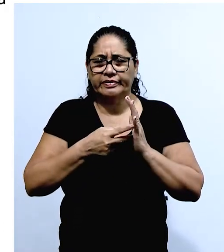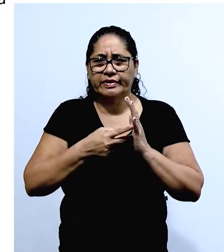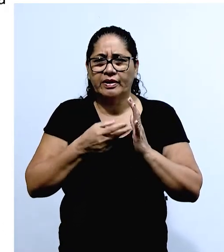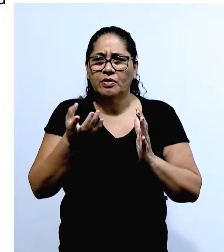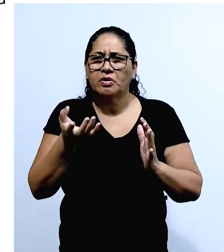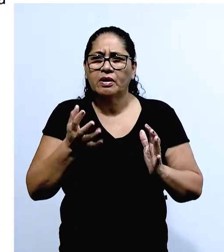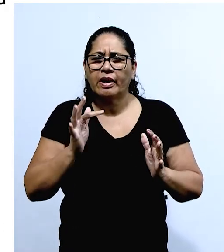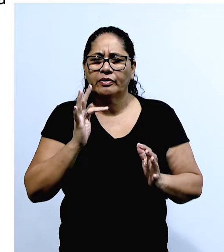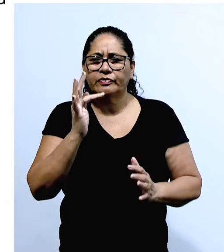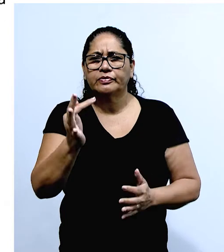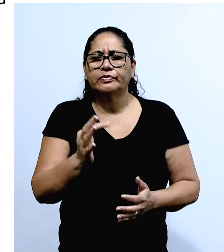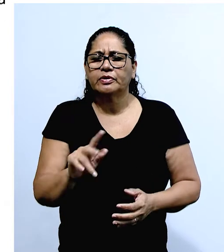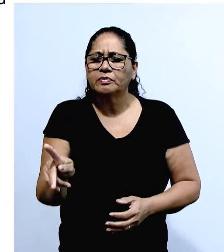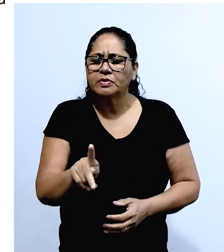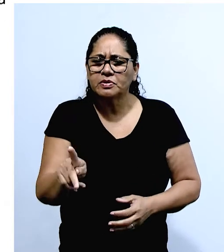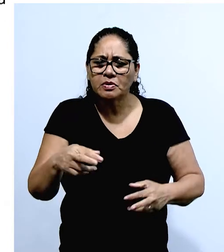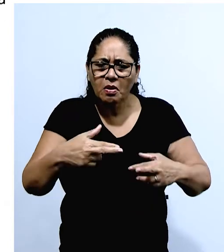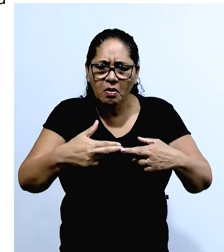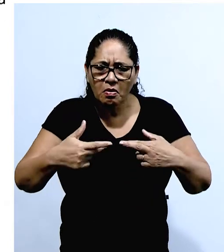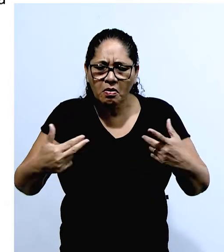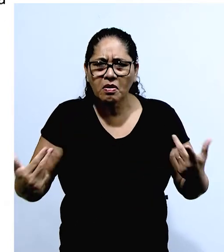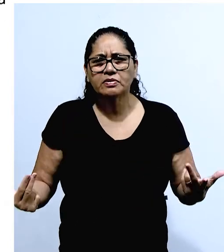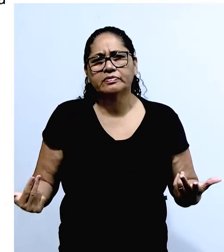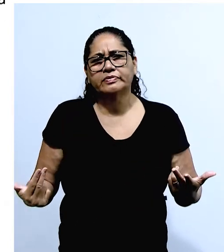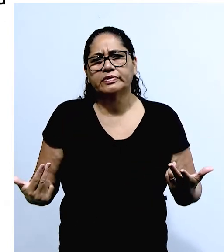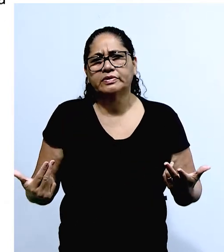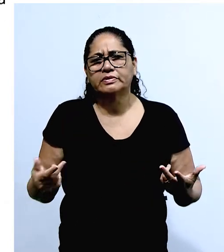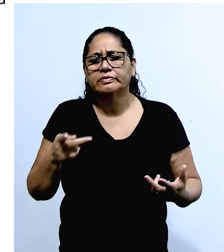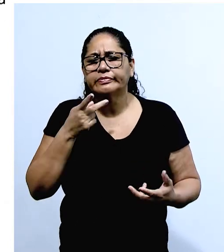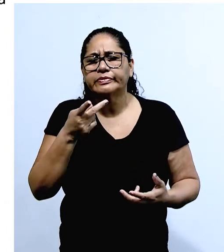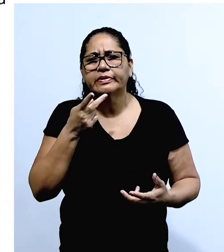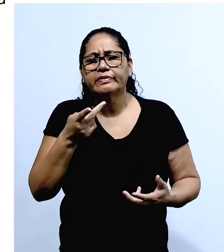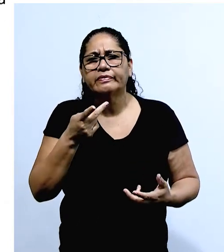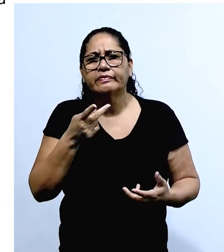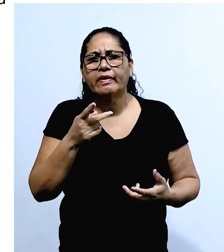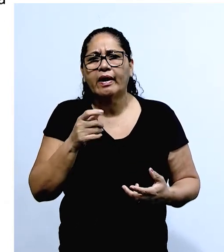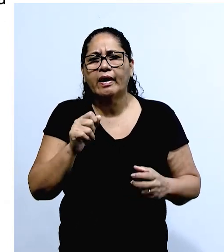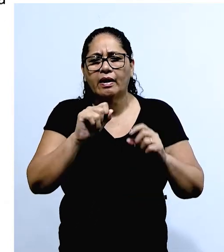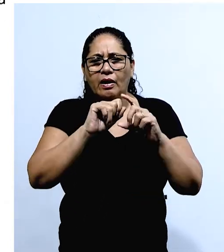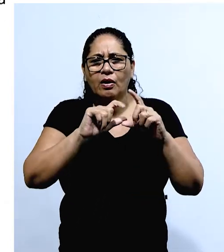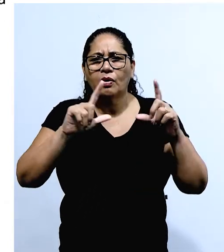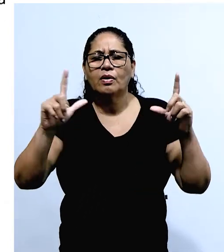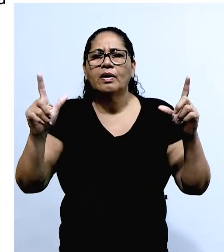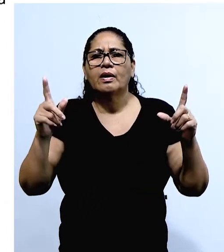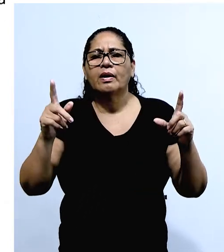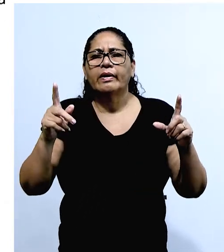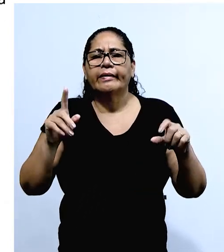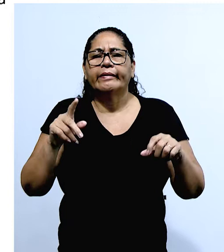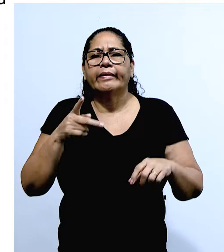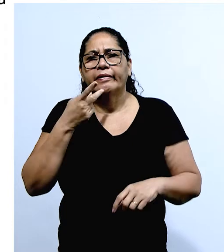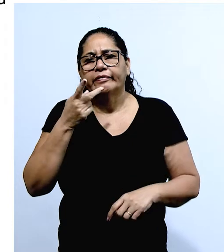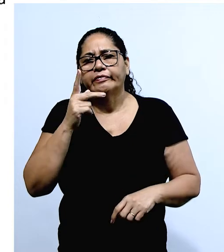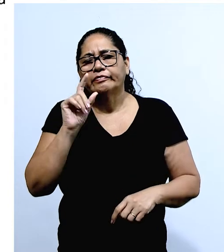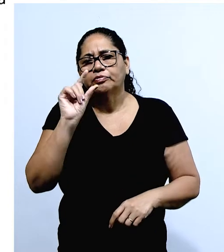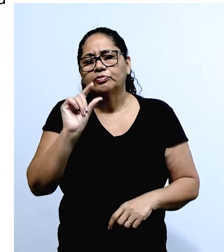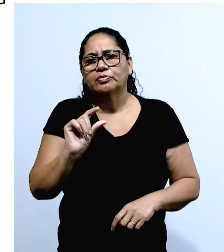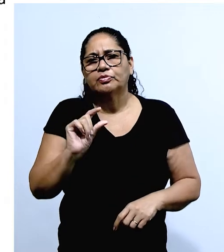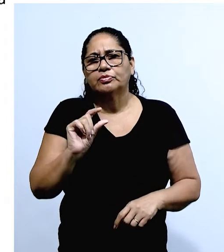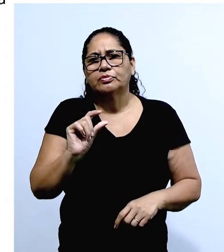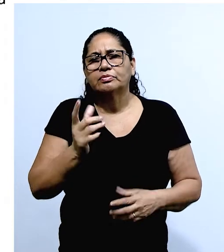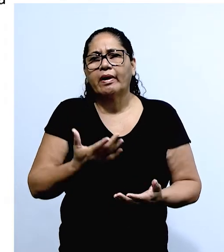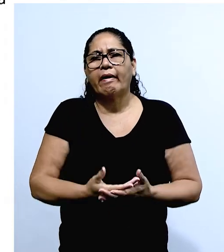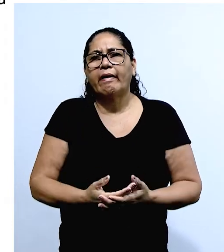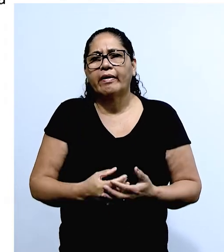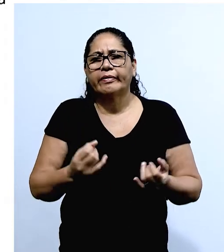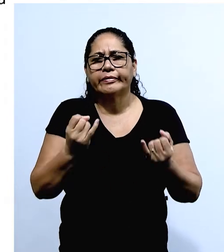né? Mas, professor, qual que é a diferença, né? Vamos ver aqui primeiro o que diz aqui no nosso slide, depois a gente fala um pouquinho sobre as principais semelhanças,